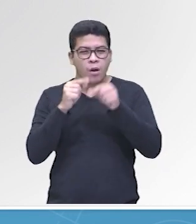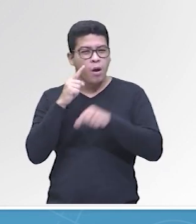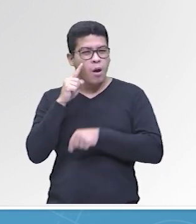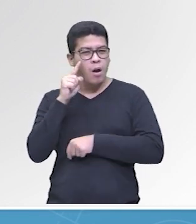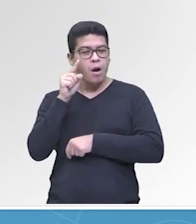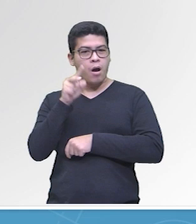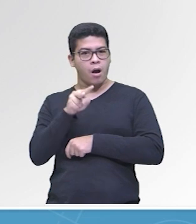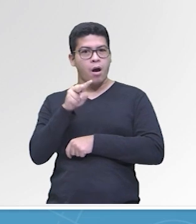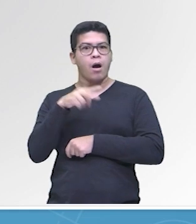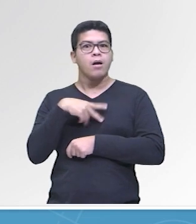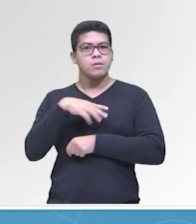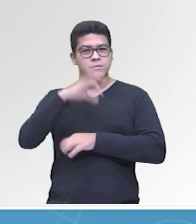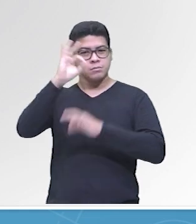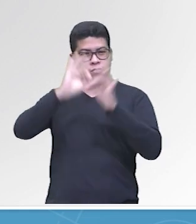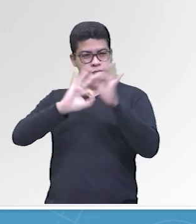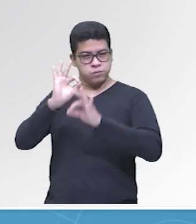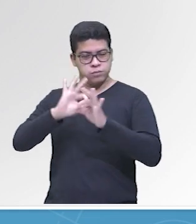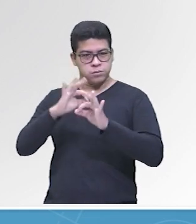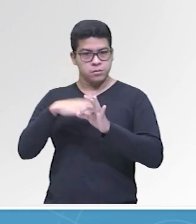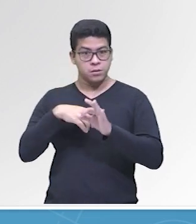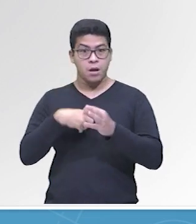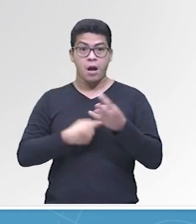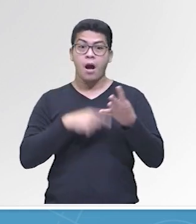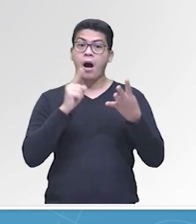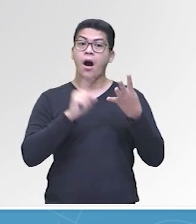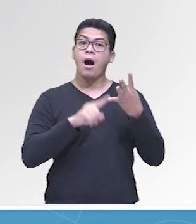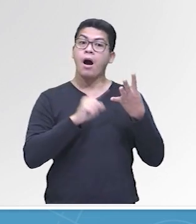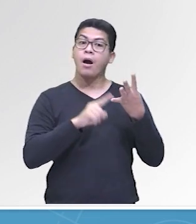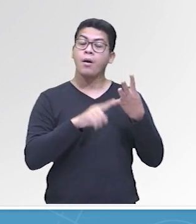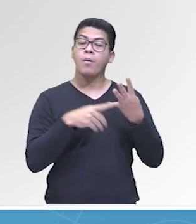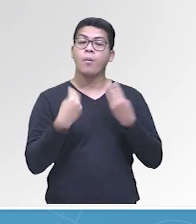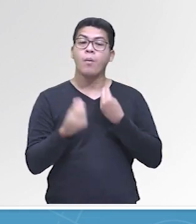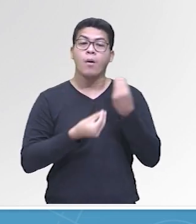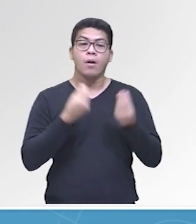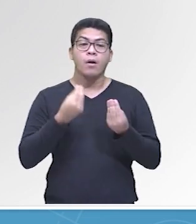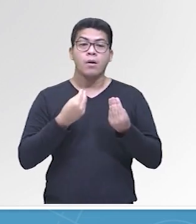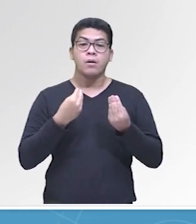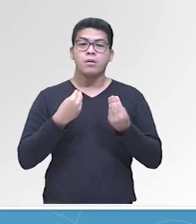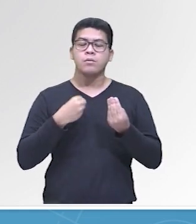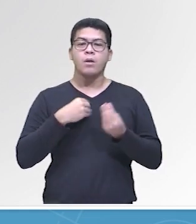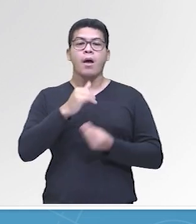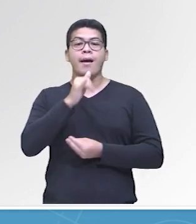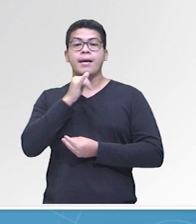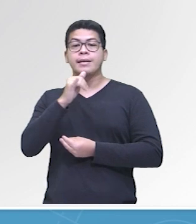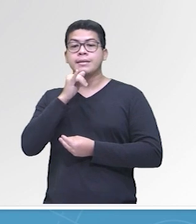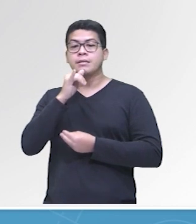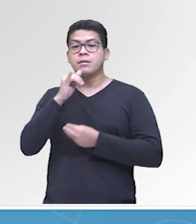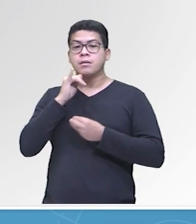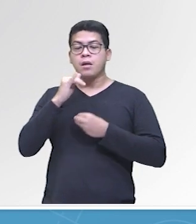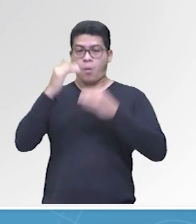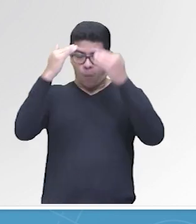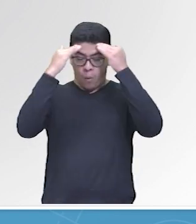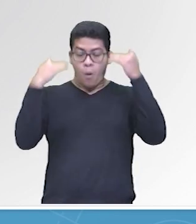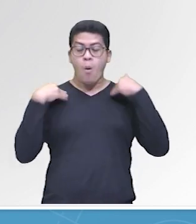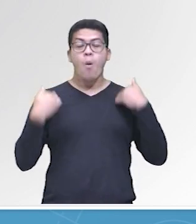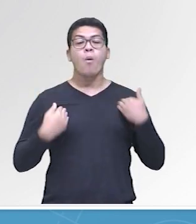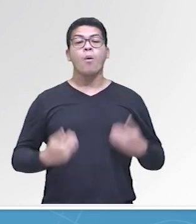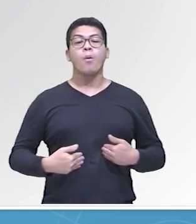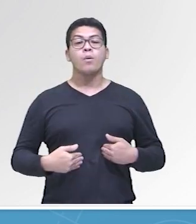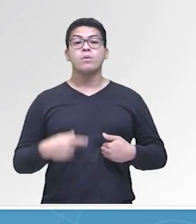corretamente preencher essa coluna. E a quarta questão, você tem o exemplo, o ser humano. E o que o ser humano é? Nós